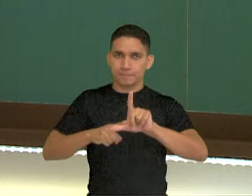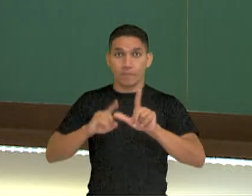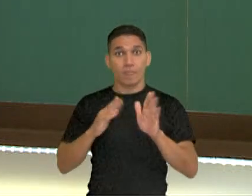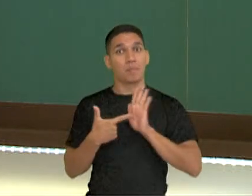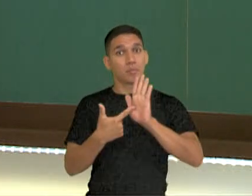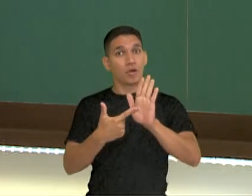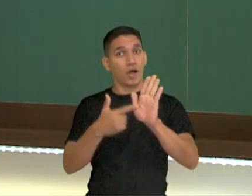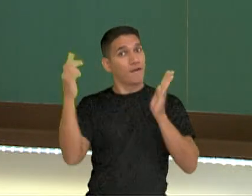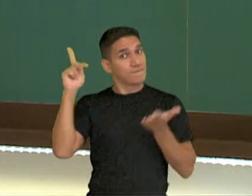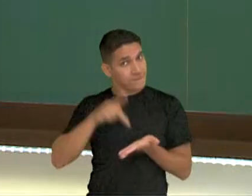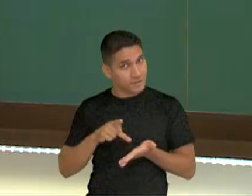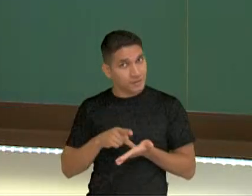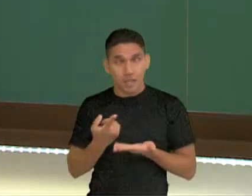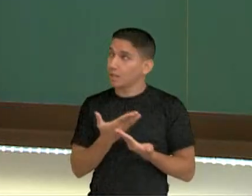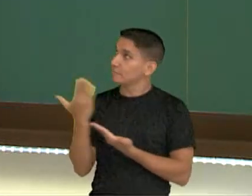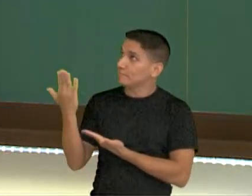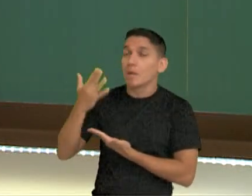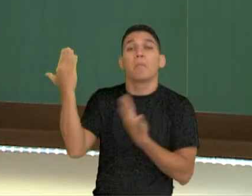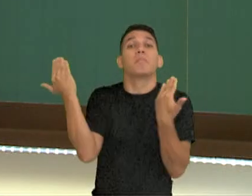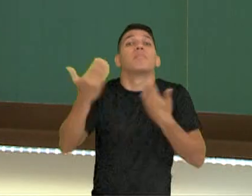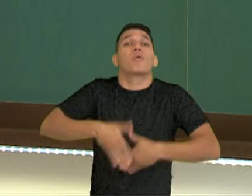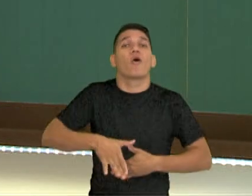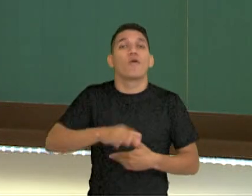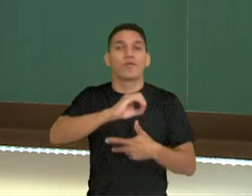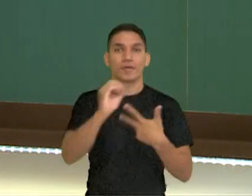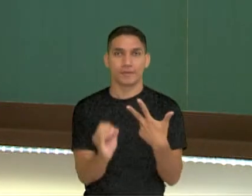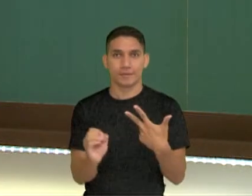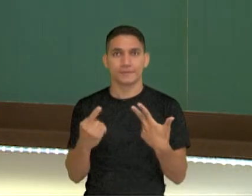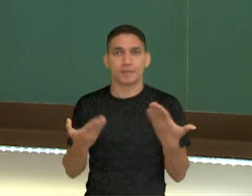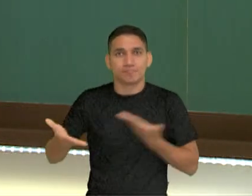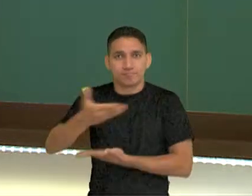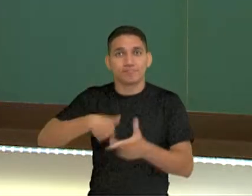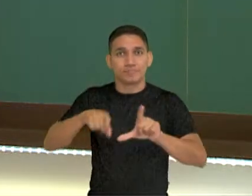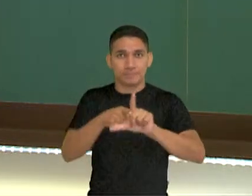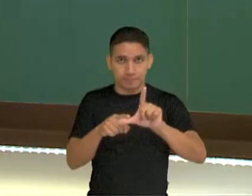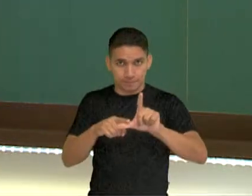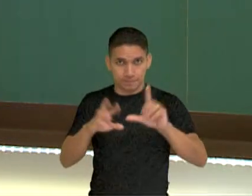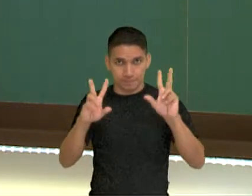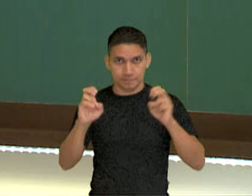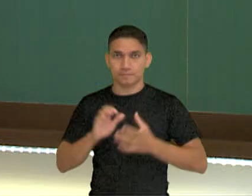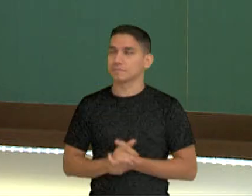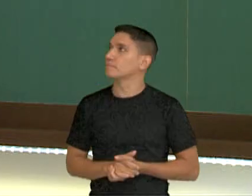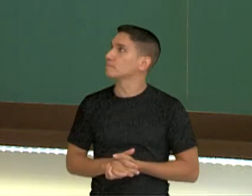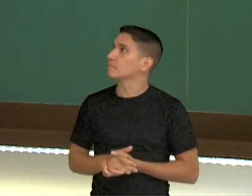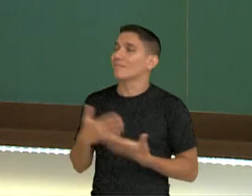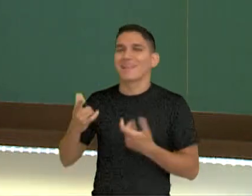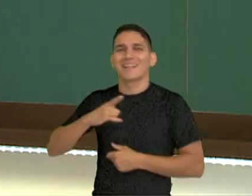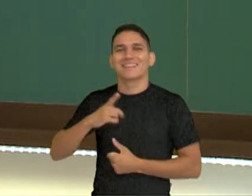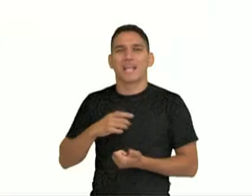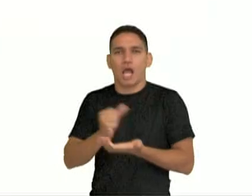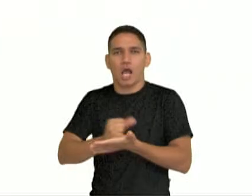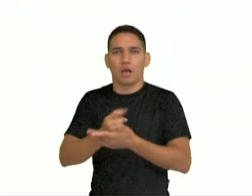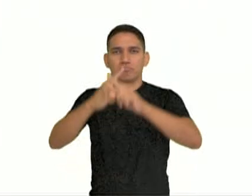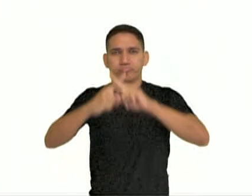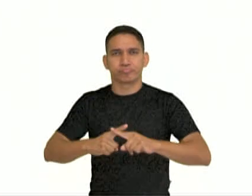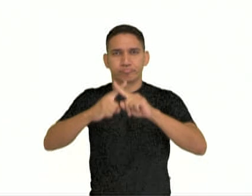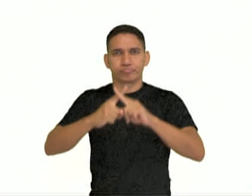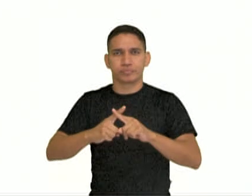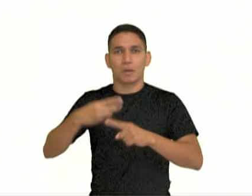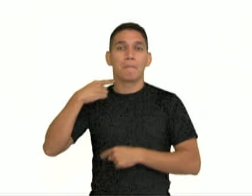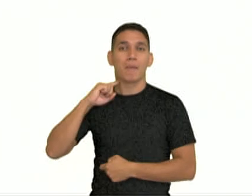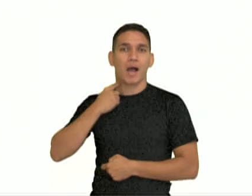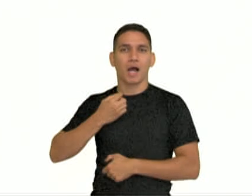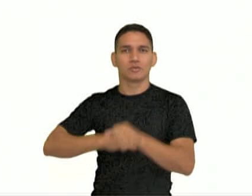né, eu trouxe uma questão do Enem que envolve aqui ângulos. Então, no X Games Brasil, em maio de 2004, o